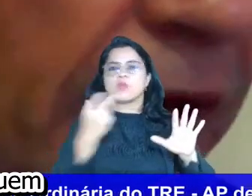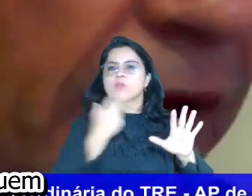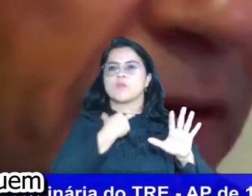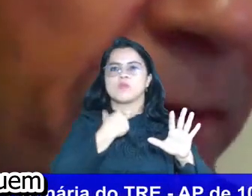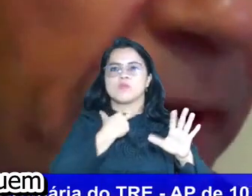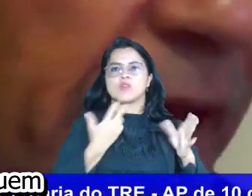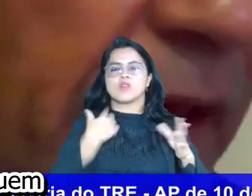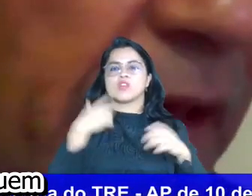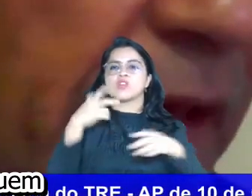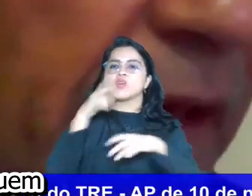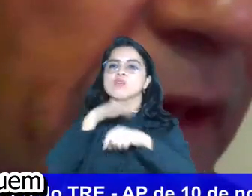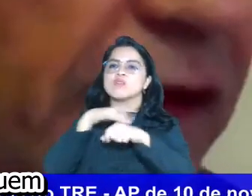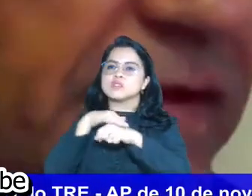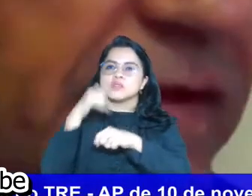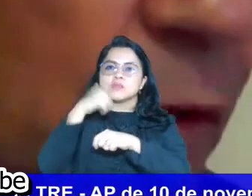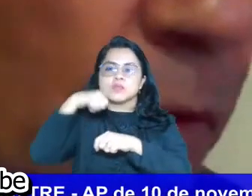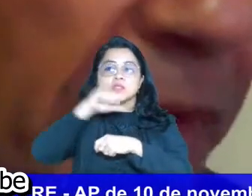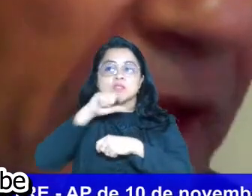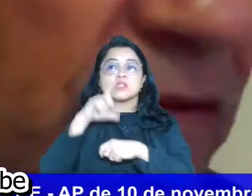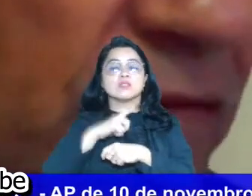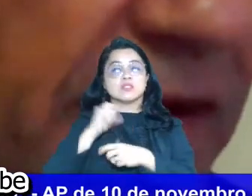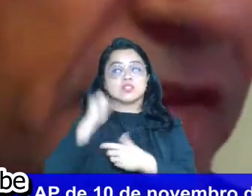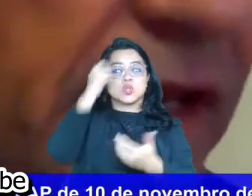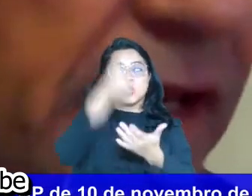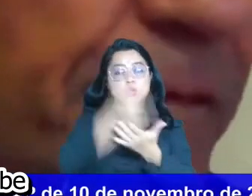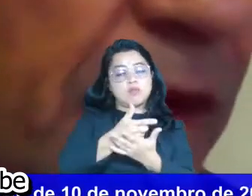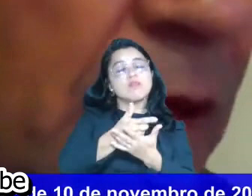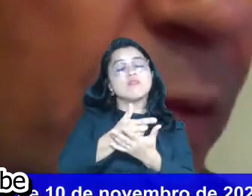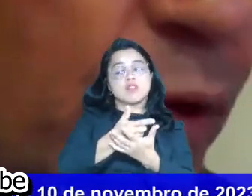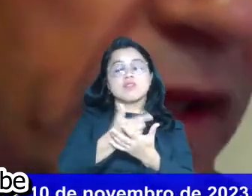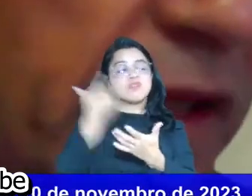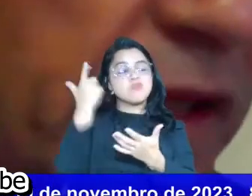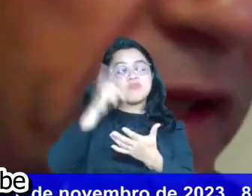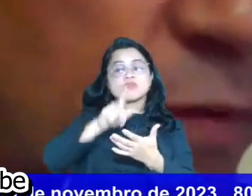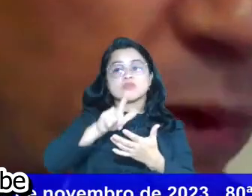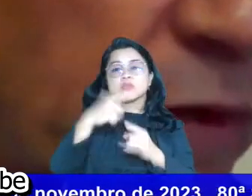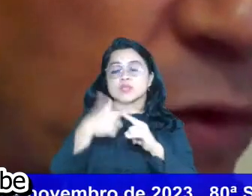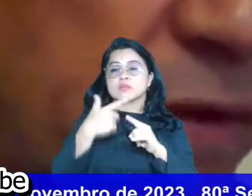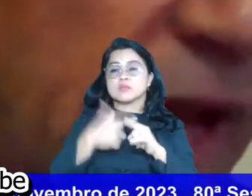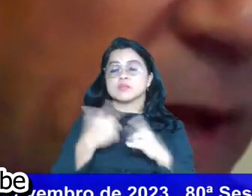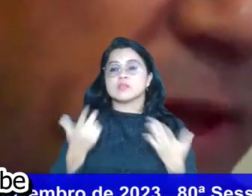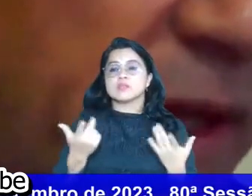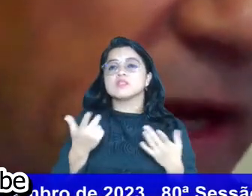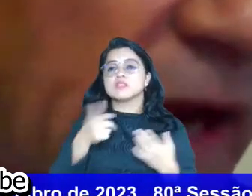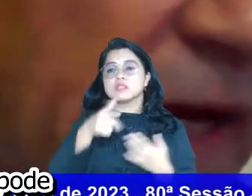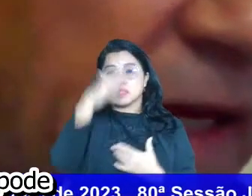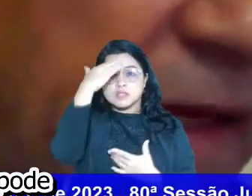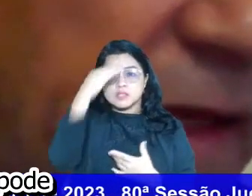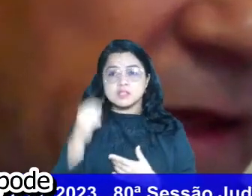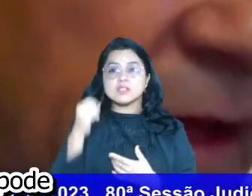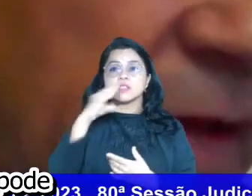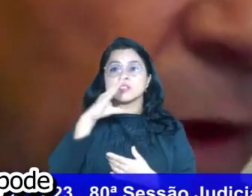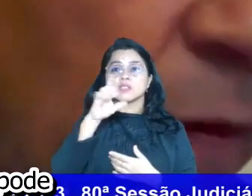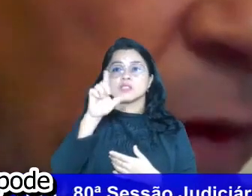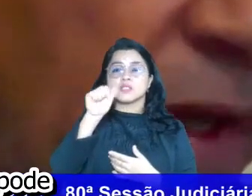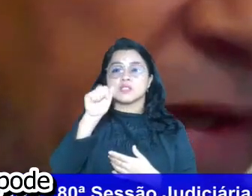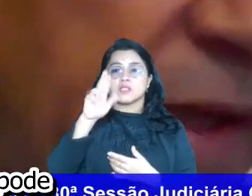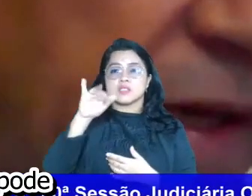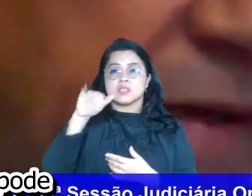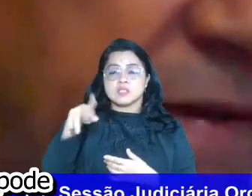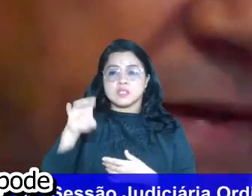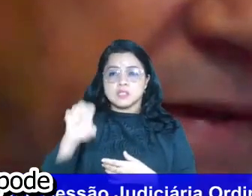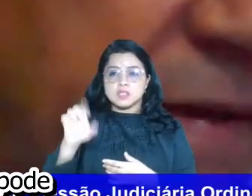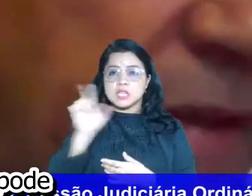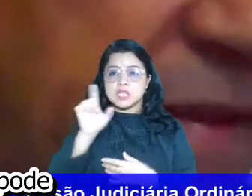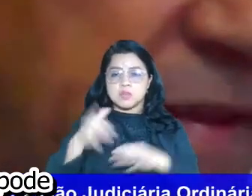eu falei com a mamãe também, quem tiver que ser comprado, vai ser. Porque tu sabe que Clarine não é